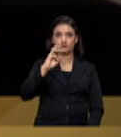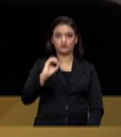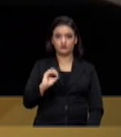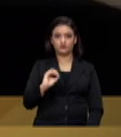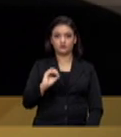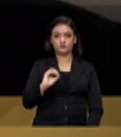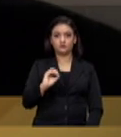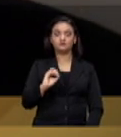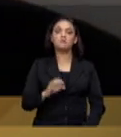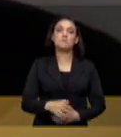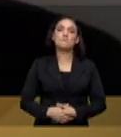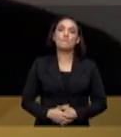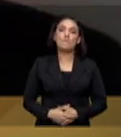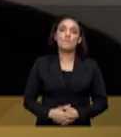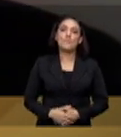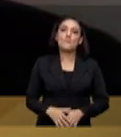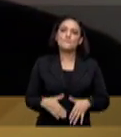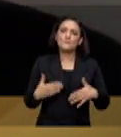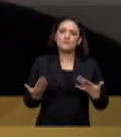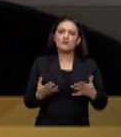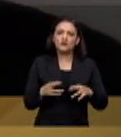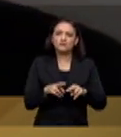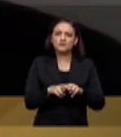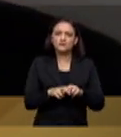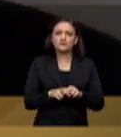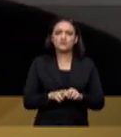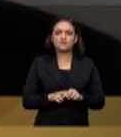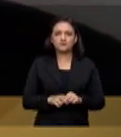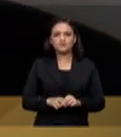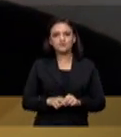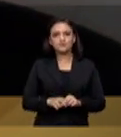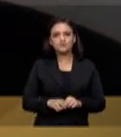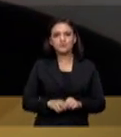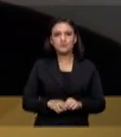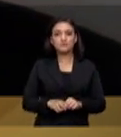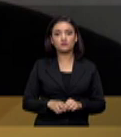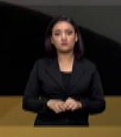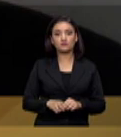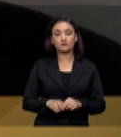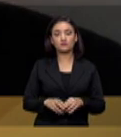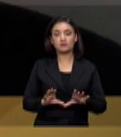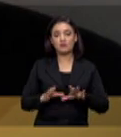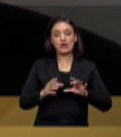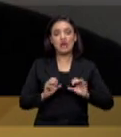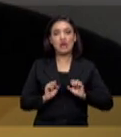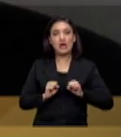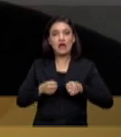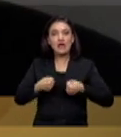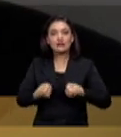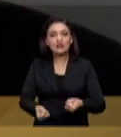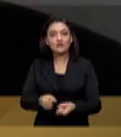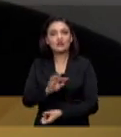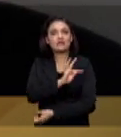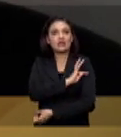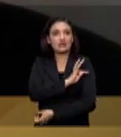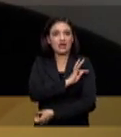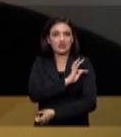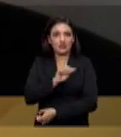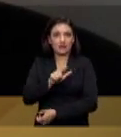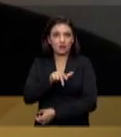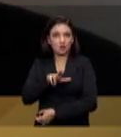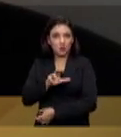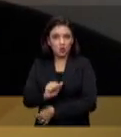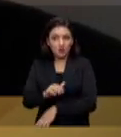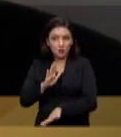4130. Nesse contexto, prossigo a leitura, a defesa técnica do paciente, a tempo